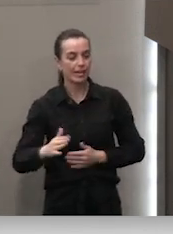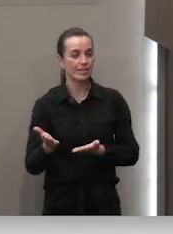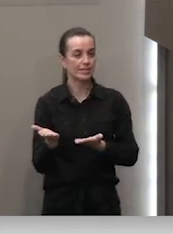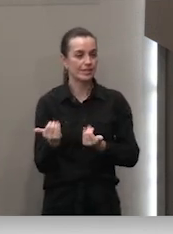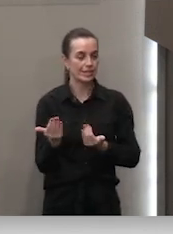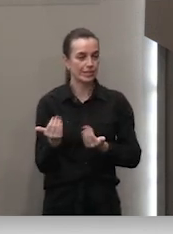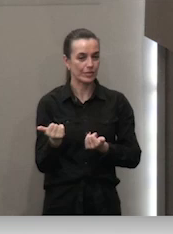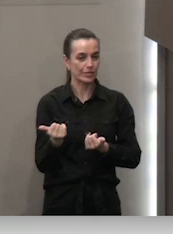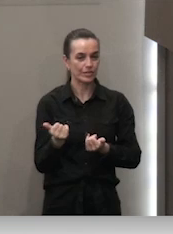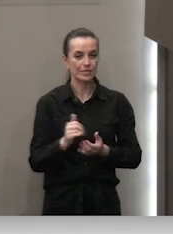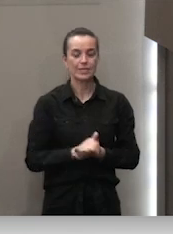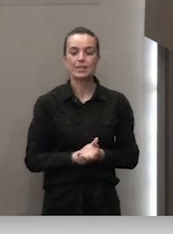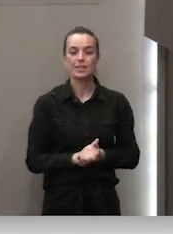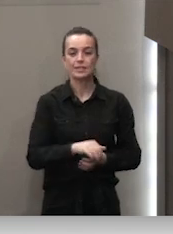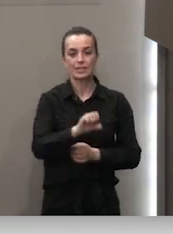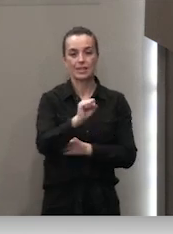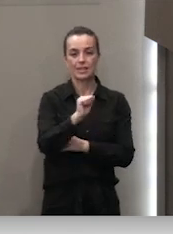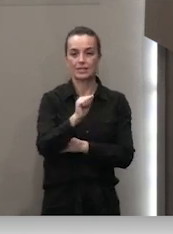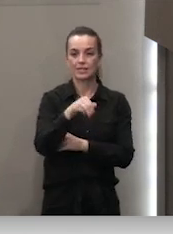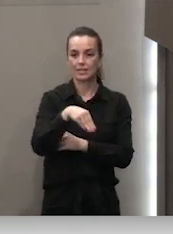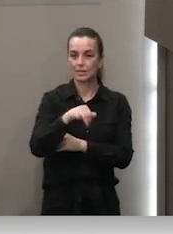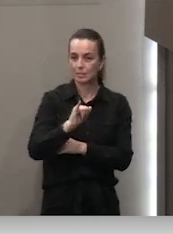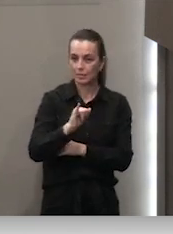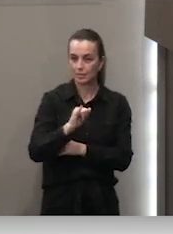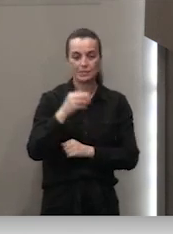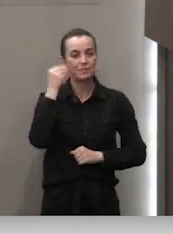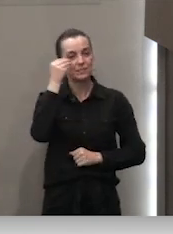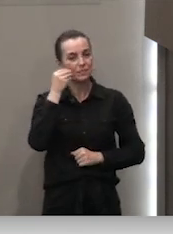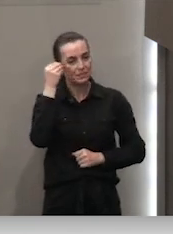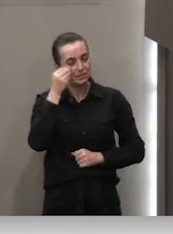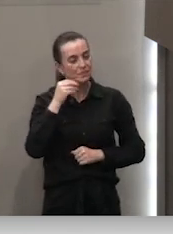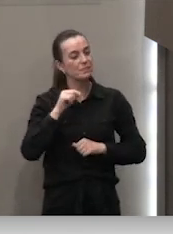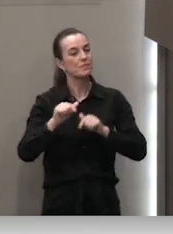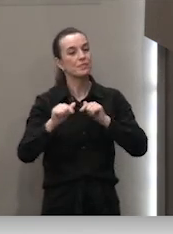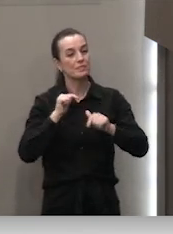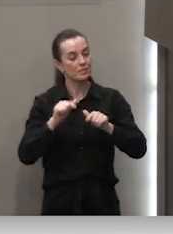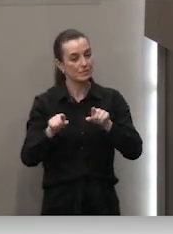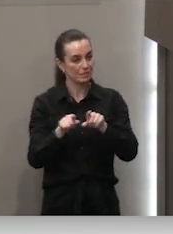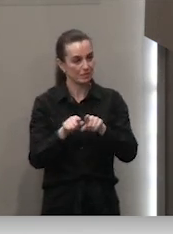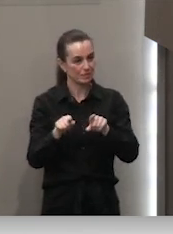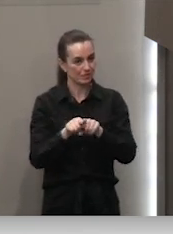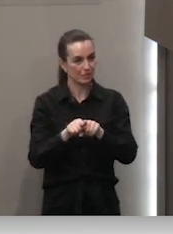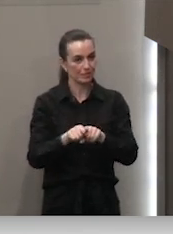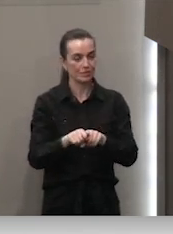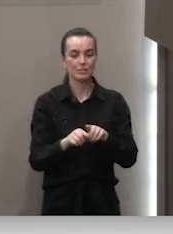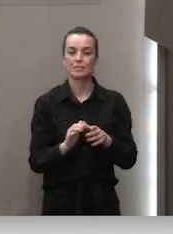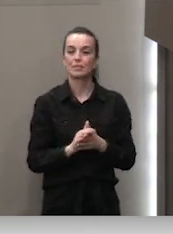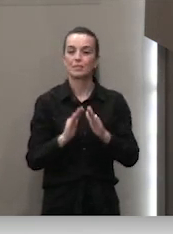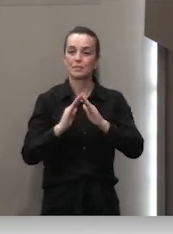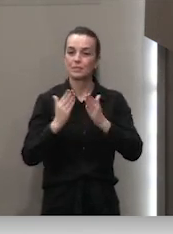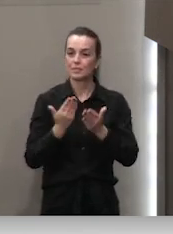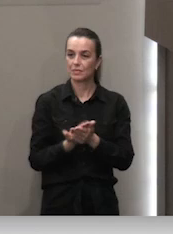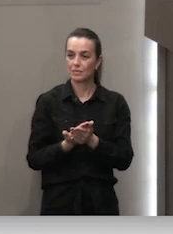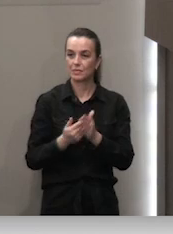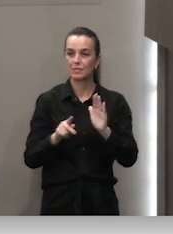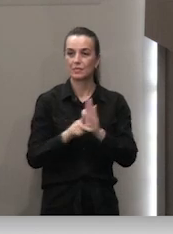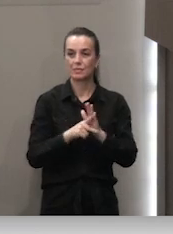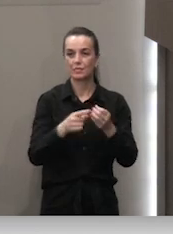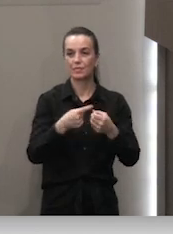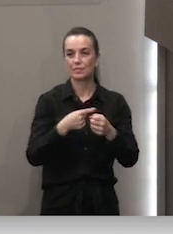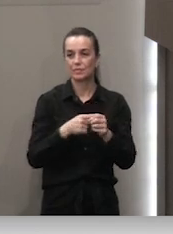SAMI, né? E a infância, trabalha como psicóloga escolar também na EMEI Siloé Rocha Bordião, uma escola do